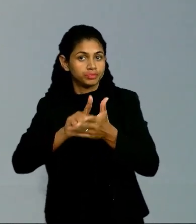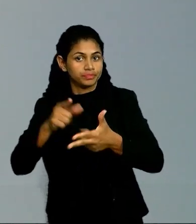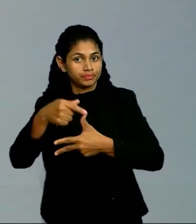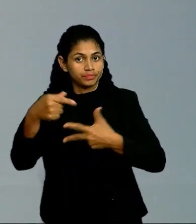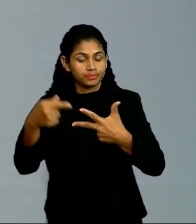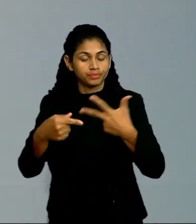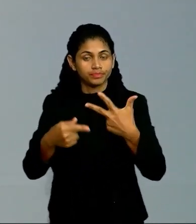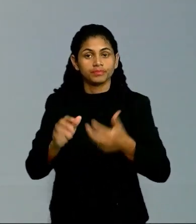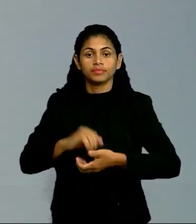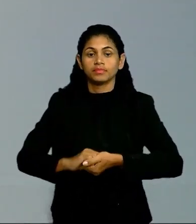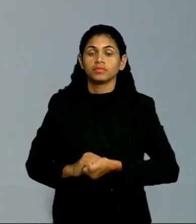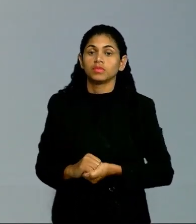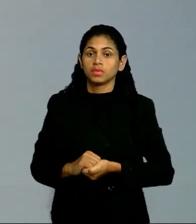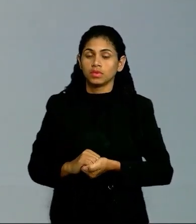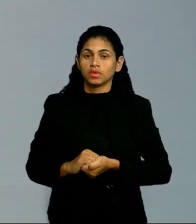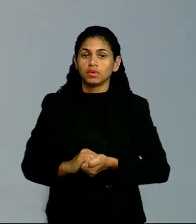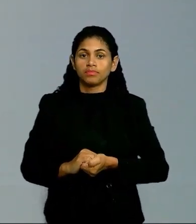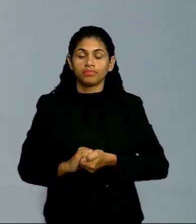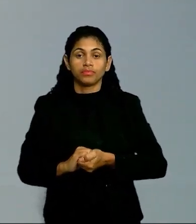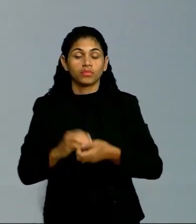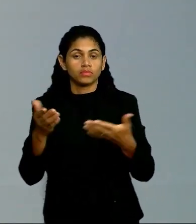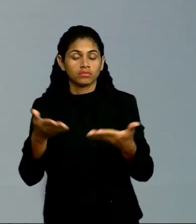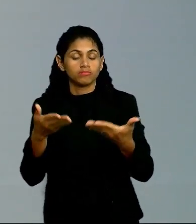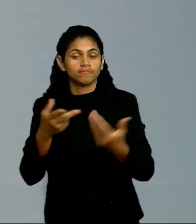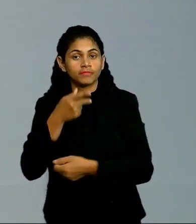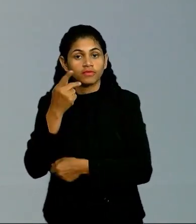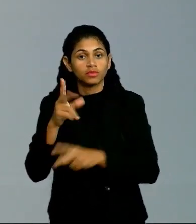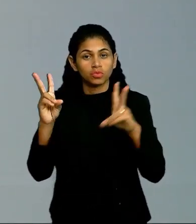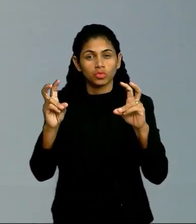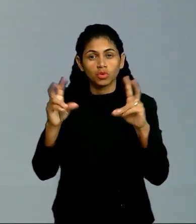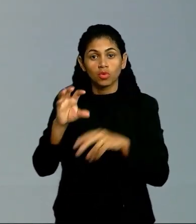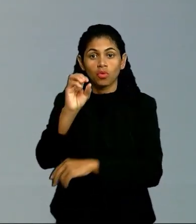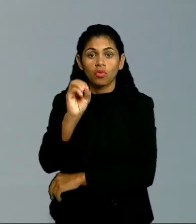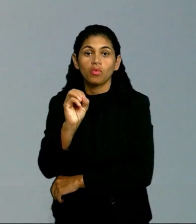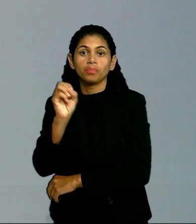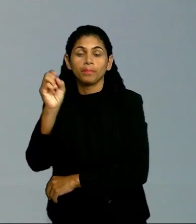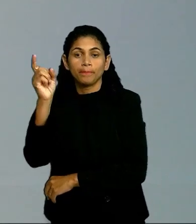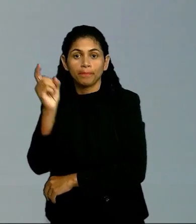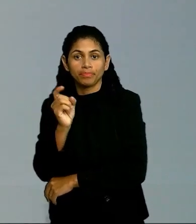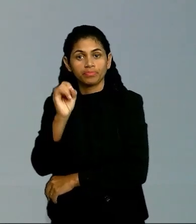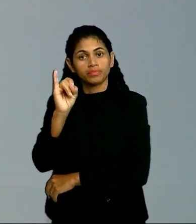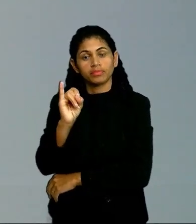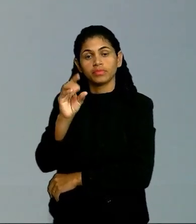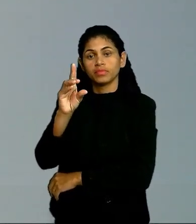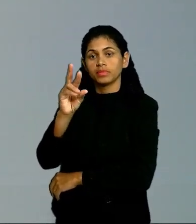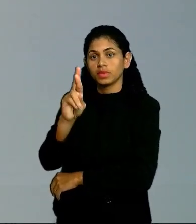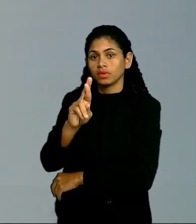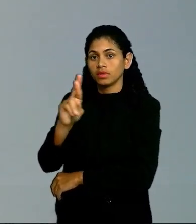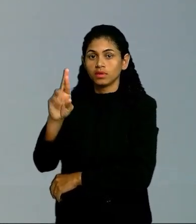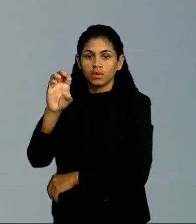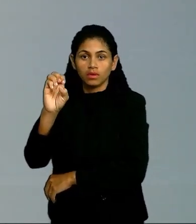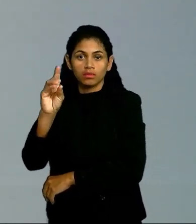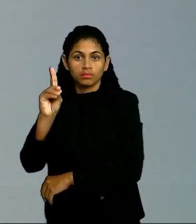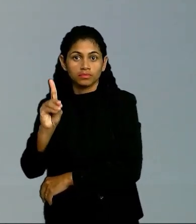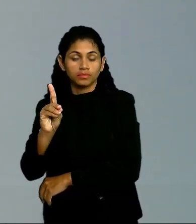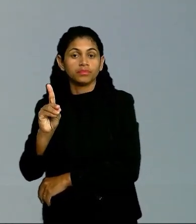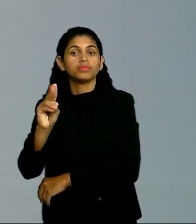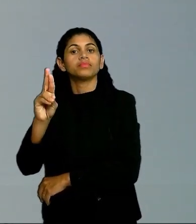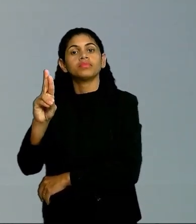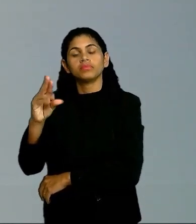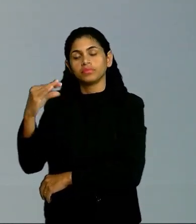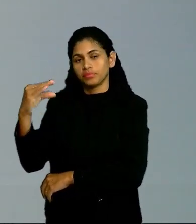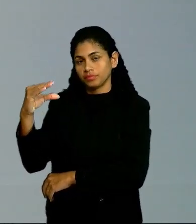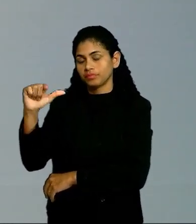falar um pouquinho sobre oxirredução. No que consiste uma oxirredução? Para se ter uma oxirredução, é necessário que haja